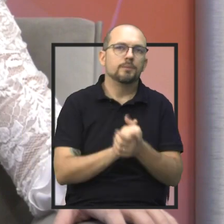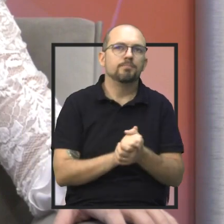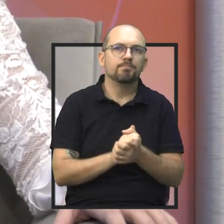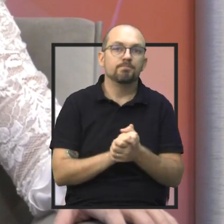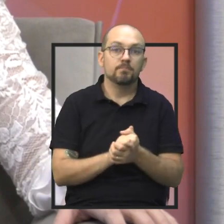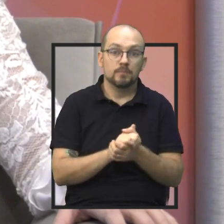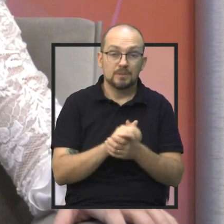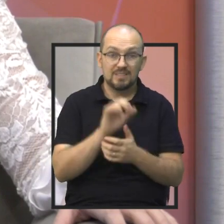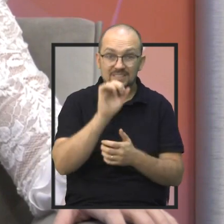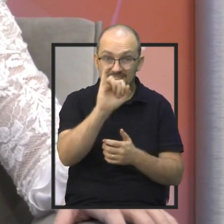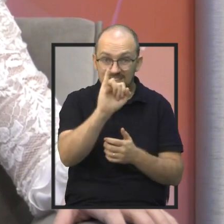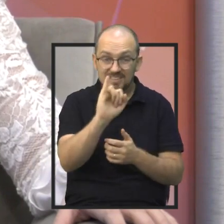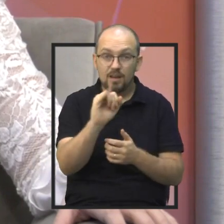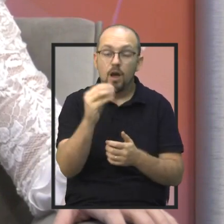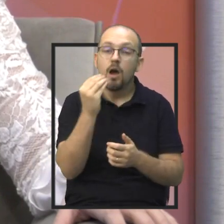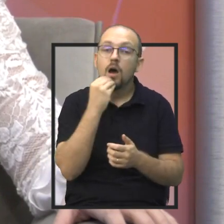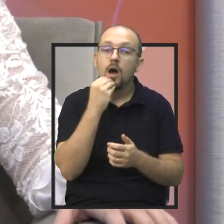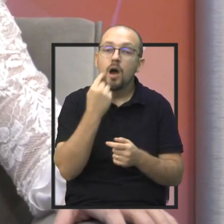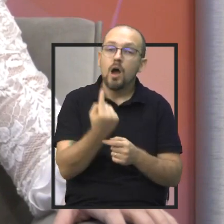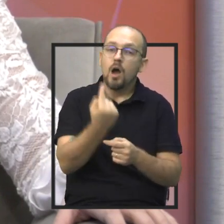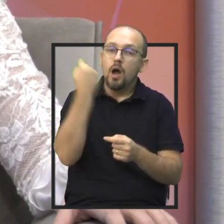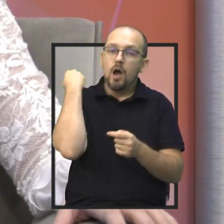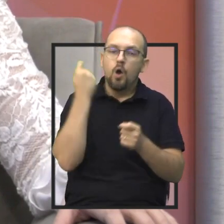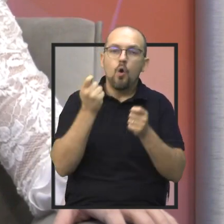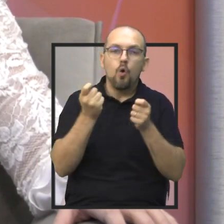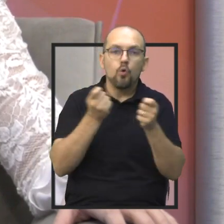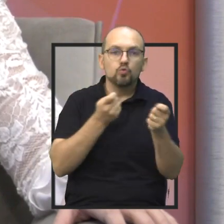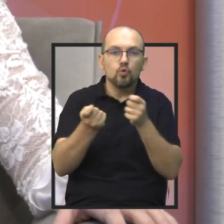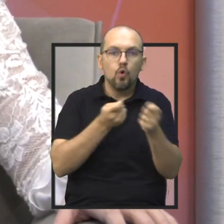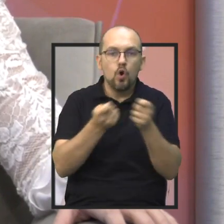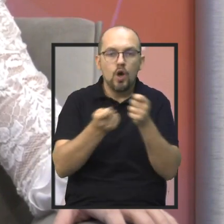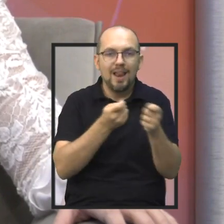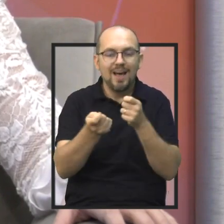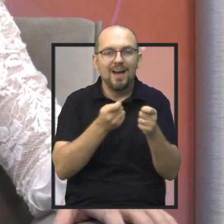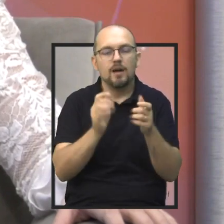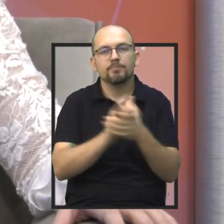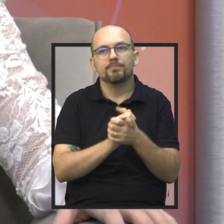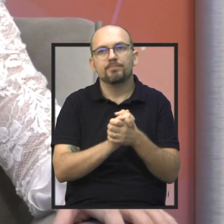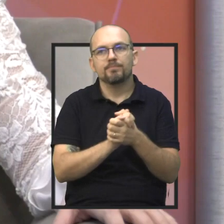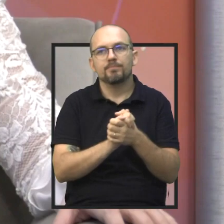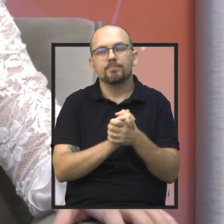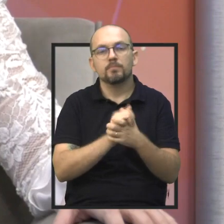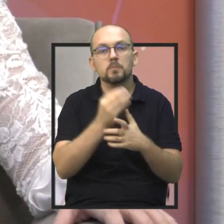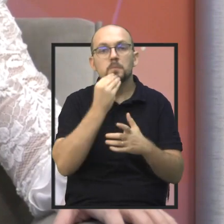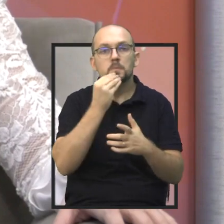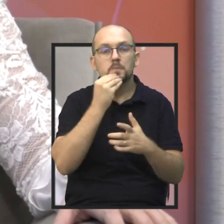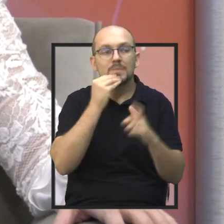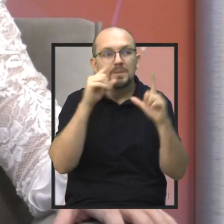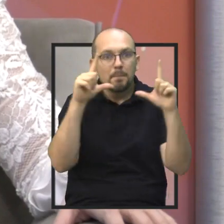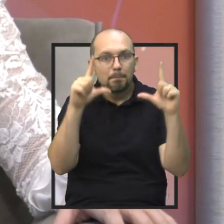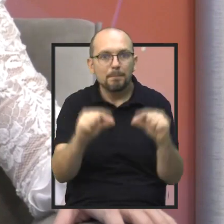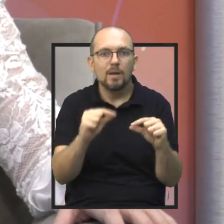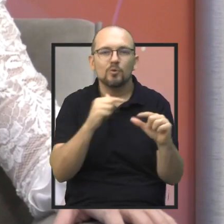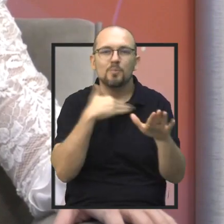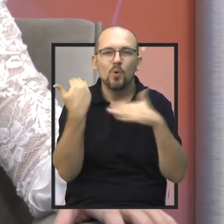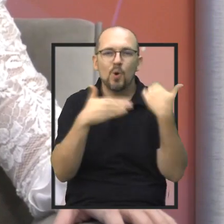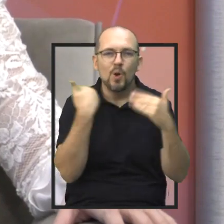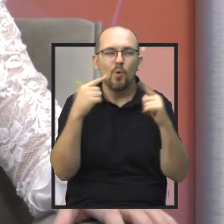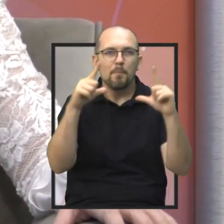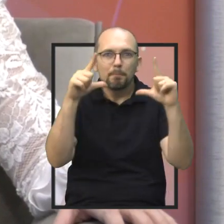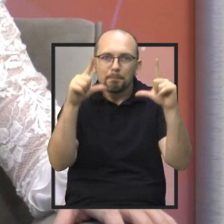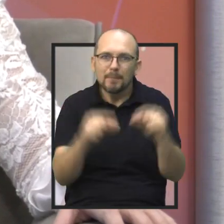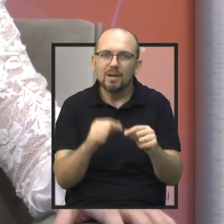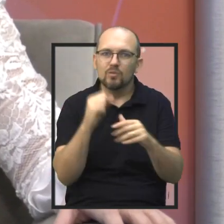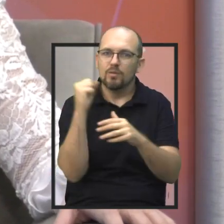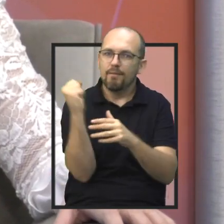isso teve um controle, se isso teve um controle no sentido de diminuir óbitos, diminuir a